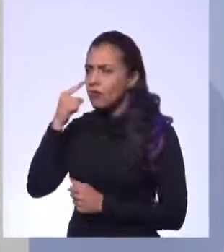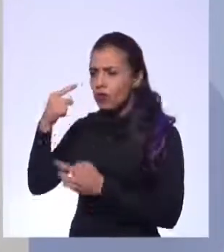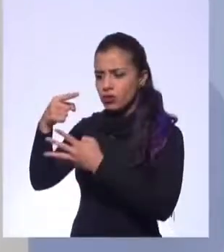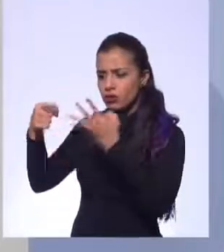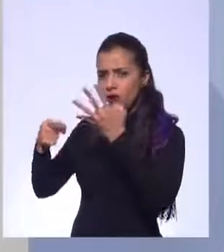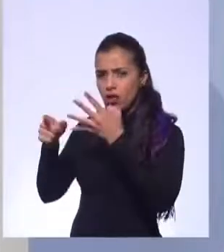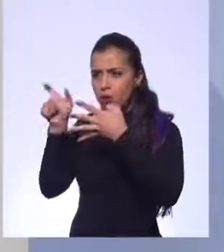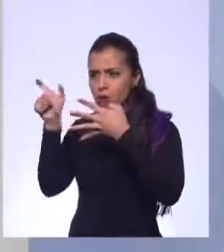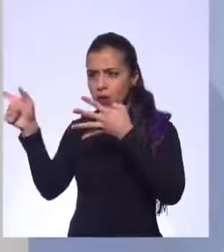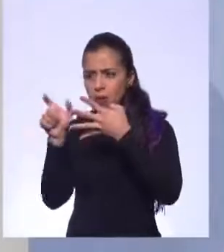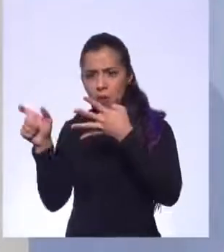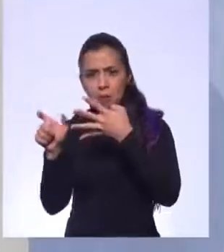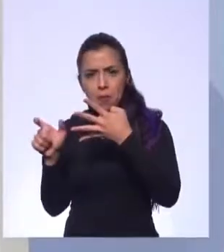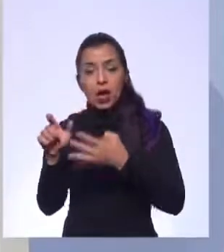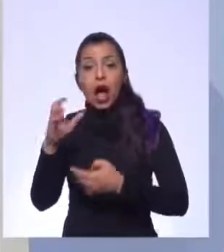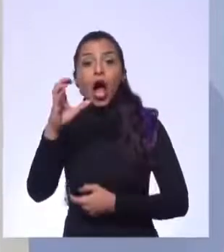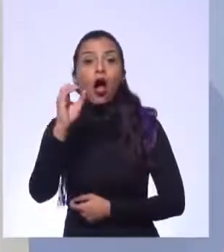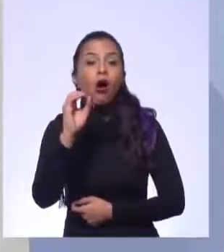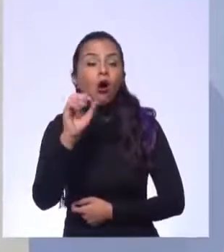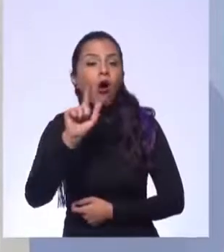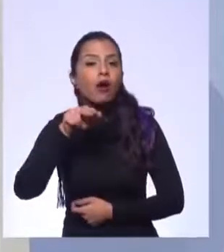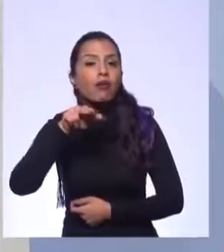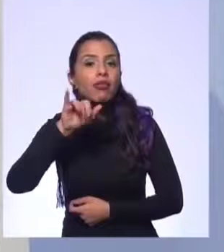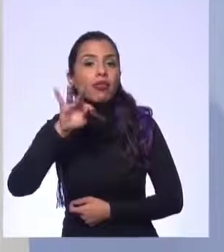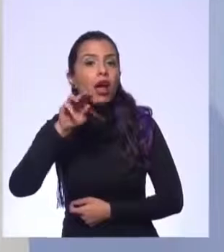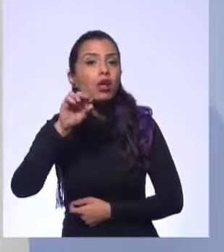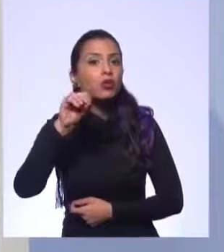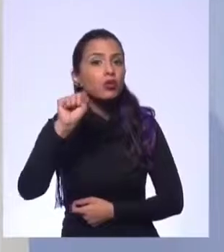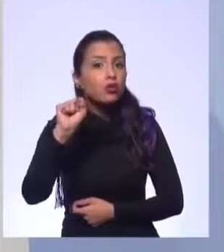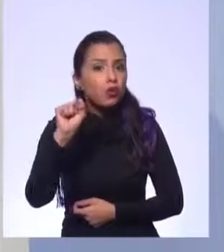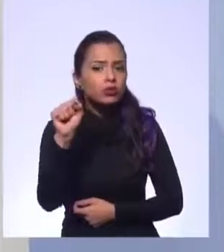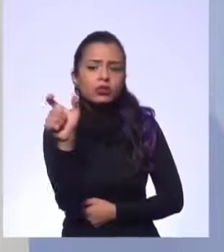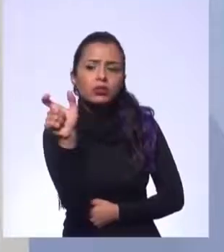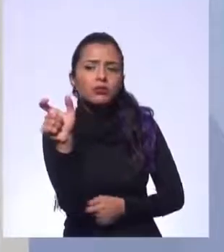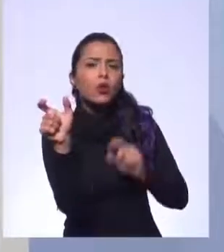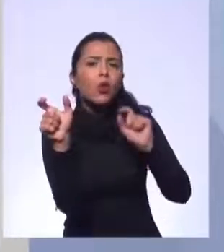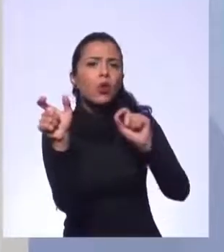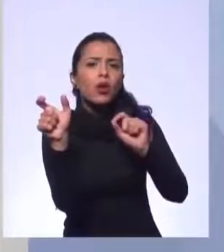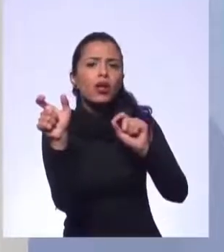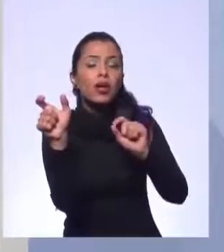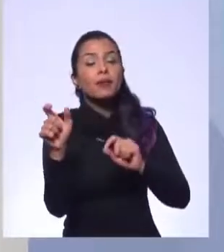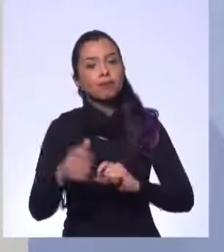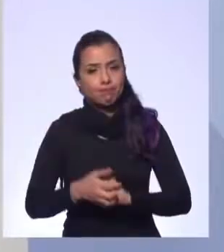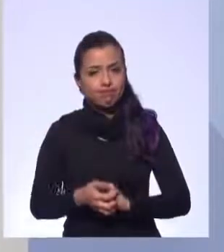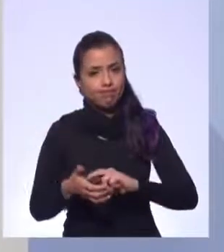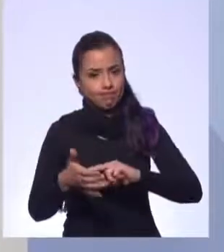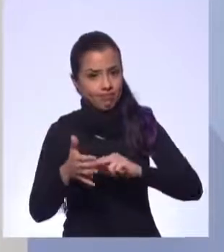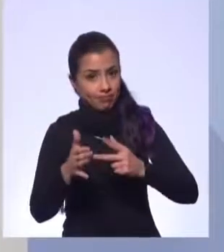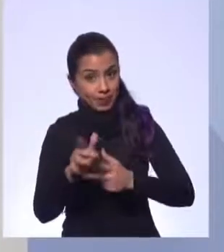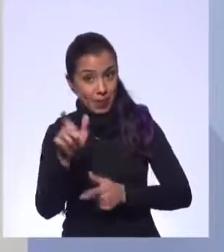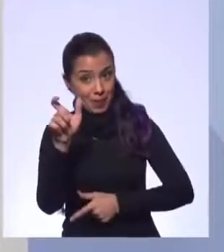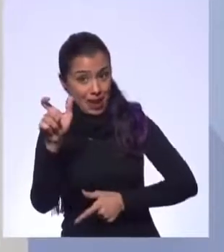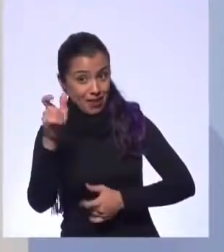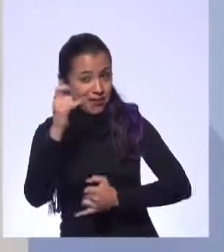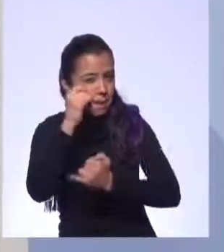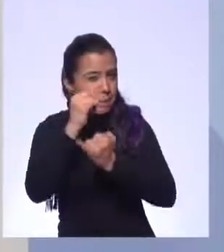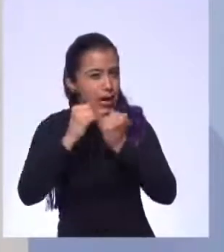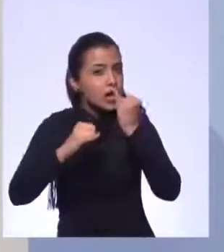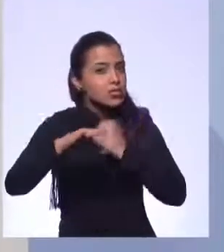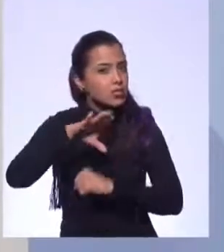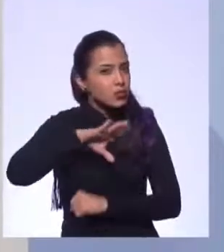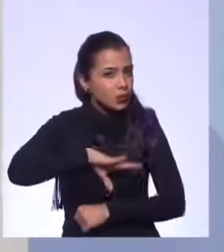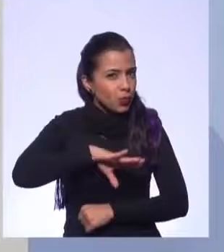são cognatos? São as palavras que têm a mesma raiz que o português. Isso aqui tem uma história, né, Ed? E é uma história